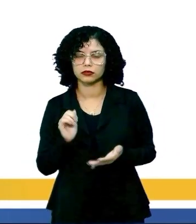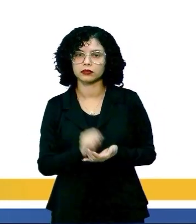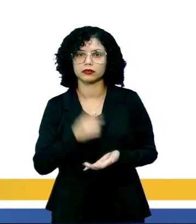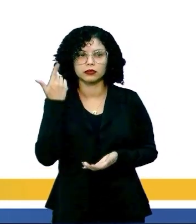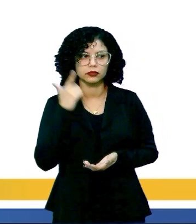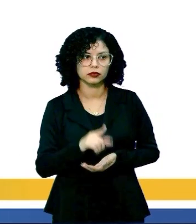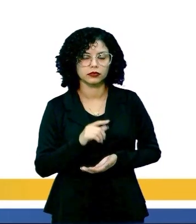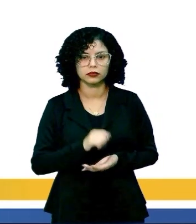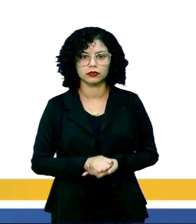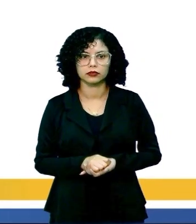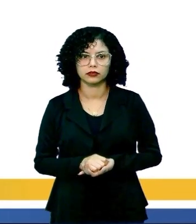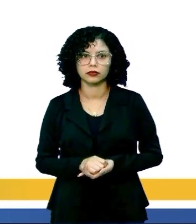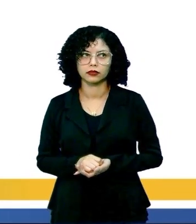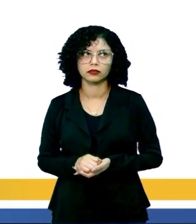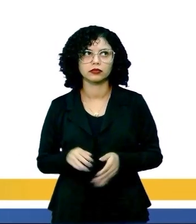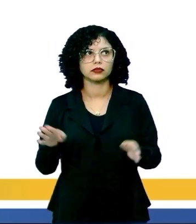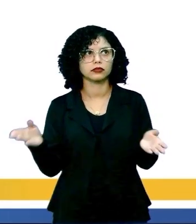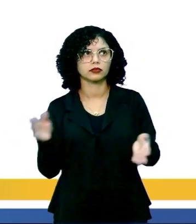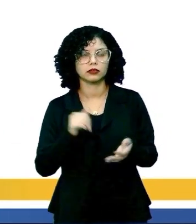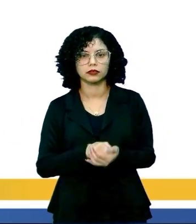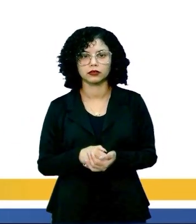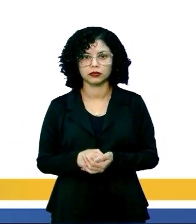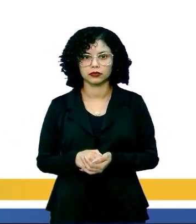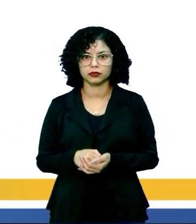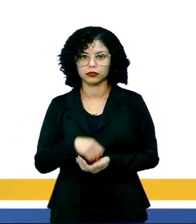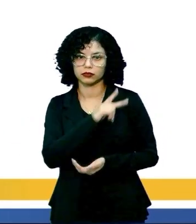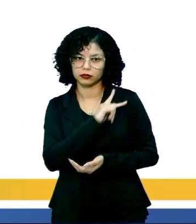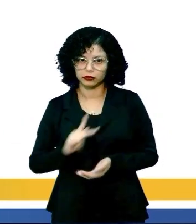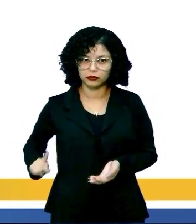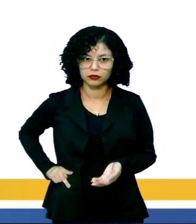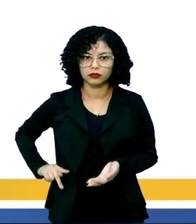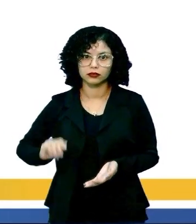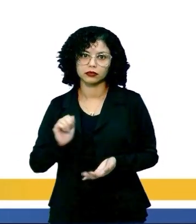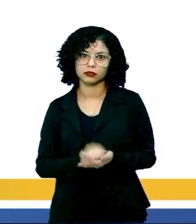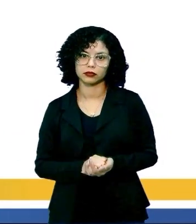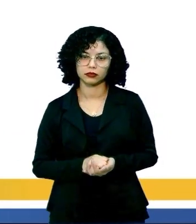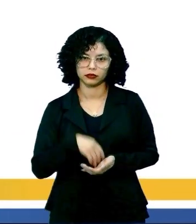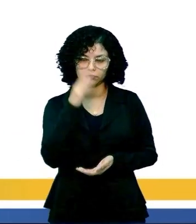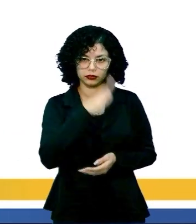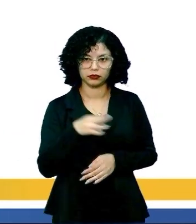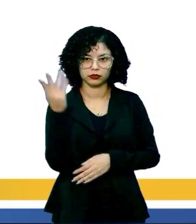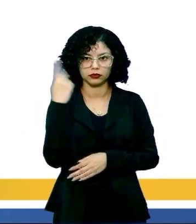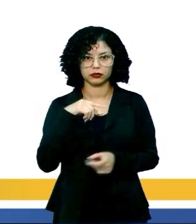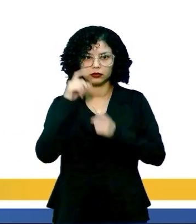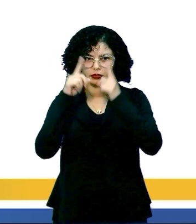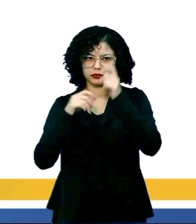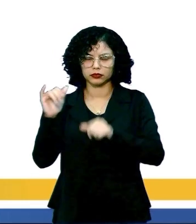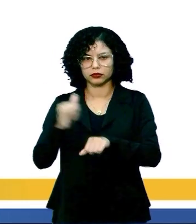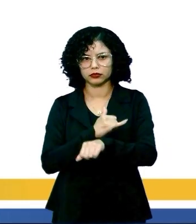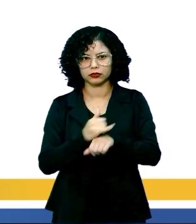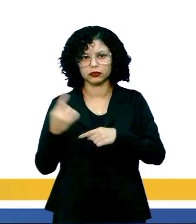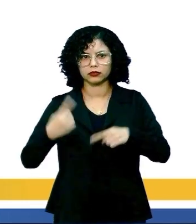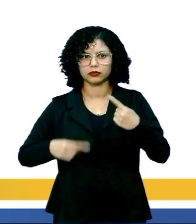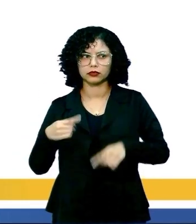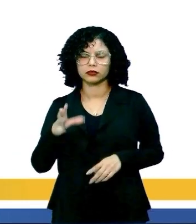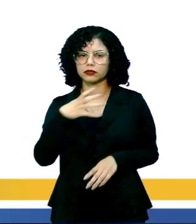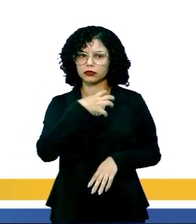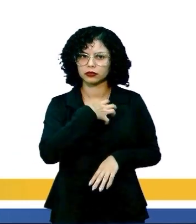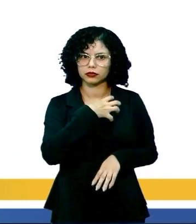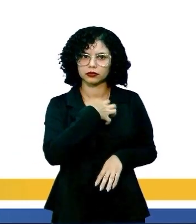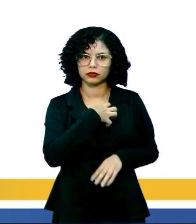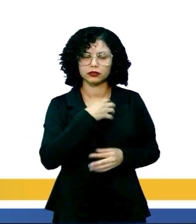tempo. Nessa situação, o presidente do Brasil, da época, né, no período, expressa uma